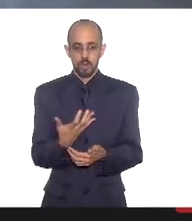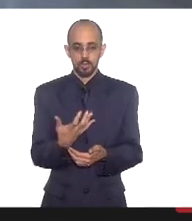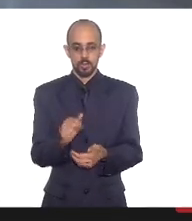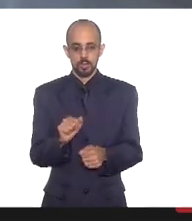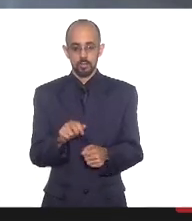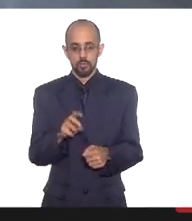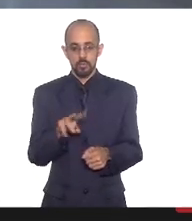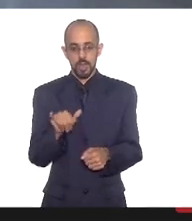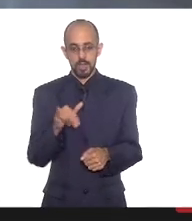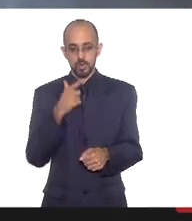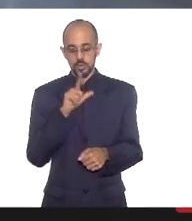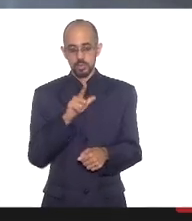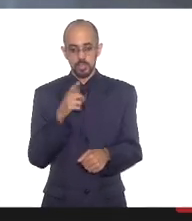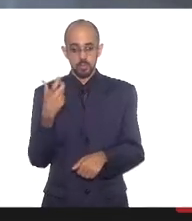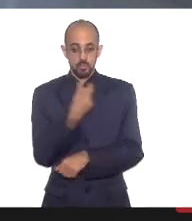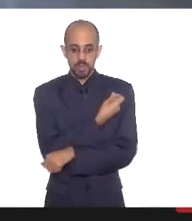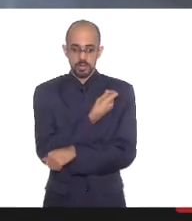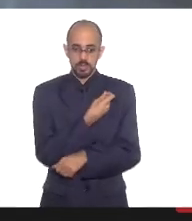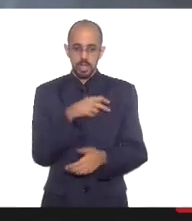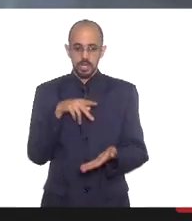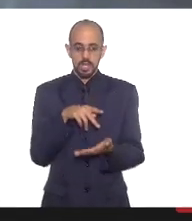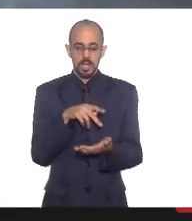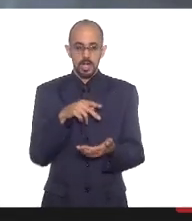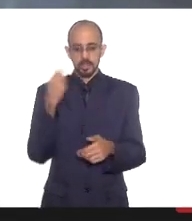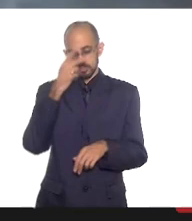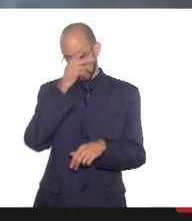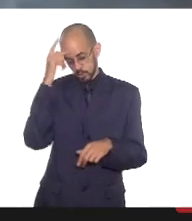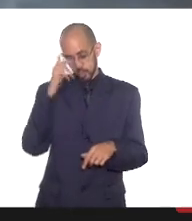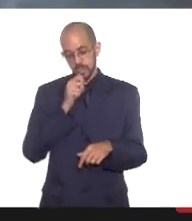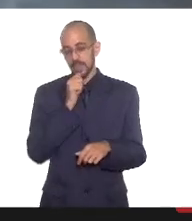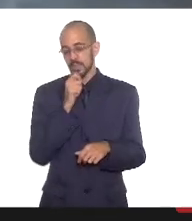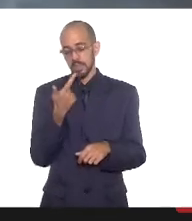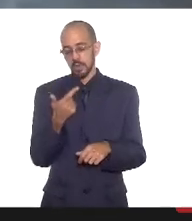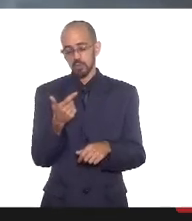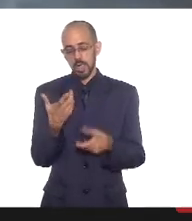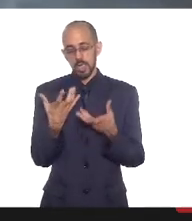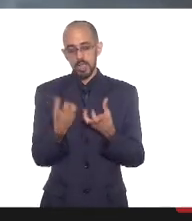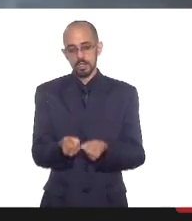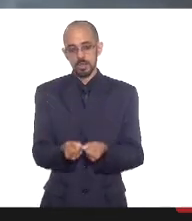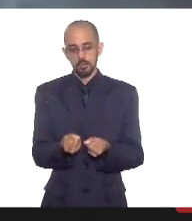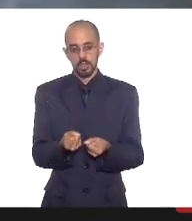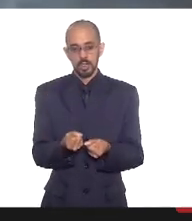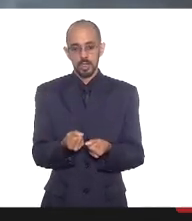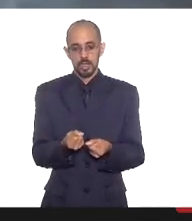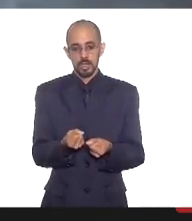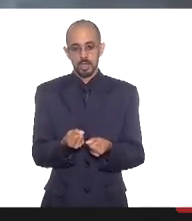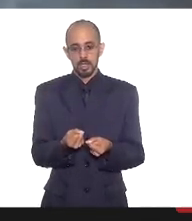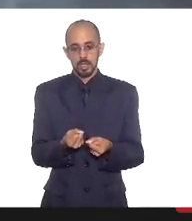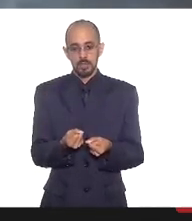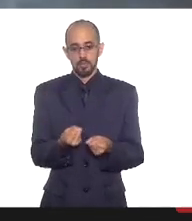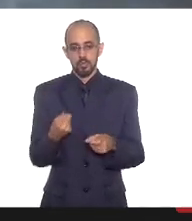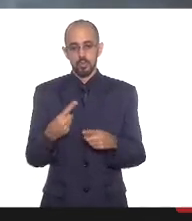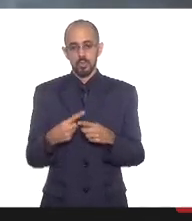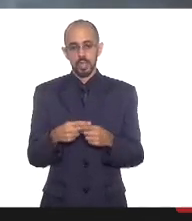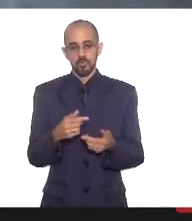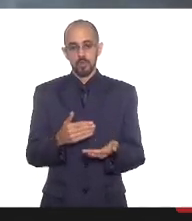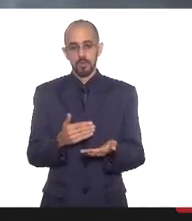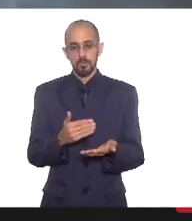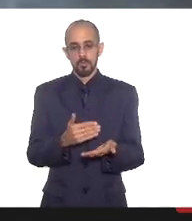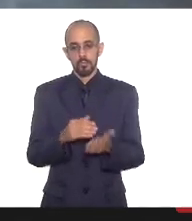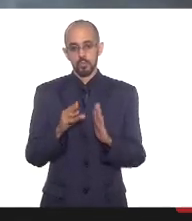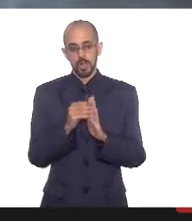Thais e hoje vacina aquelas roupas que não podem perder Oi tudo bem já tem passar da fase do calendário